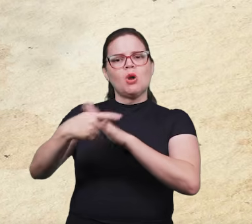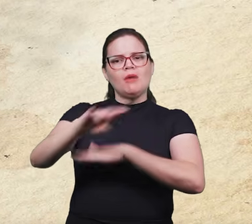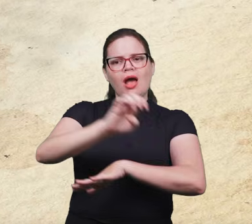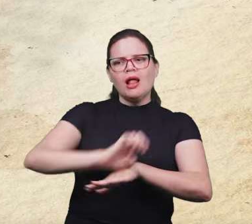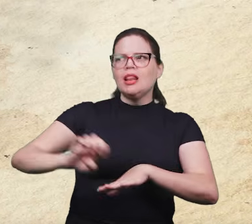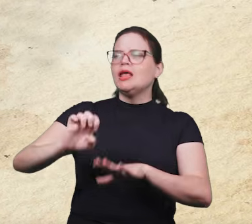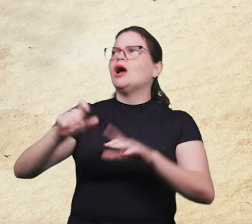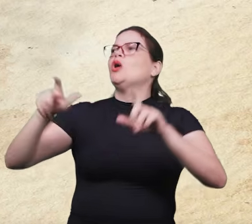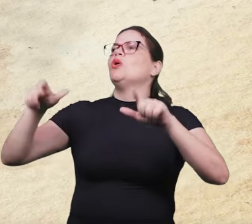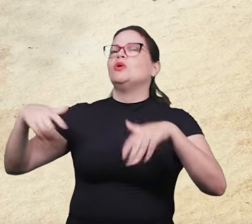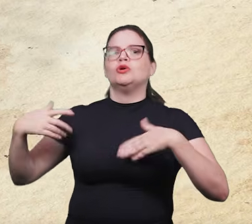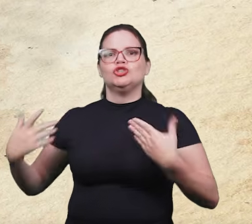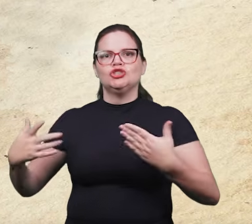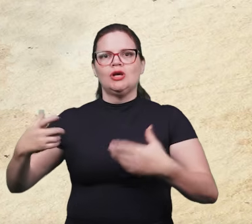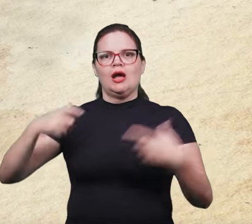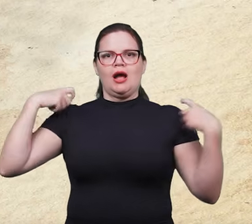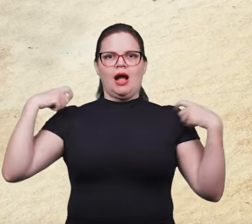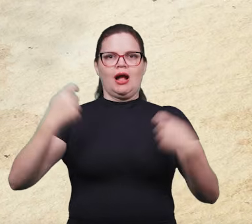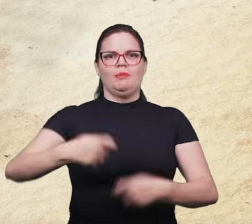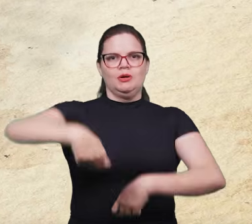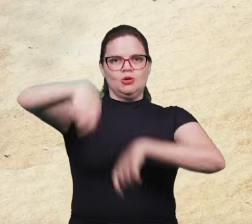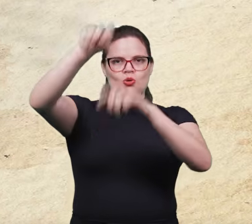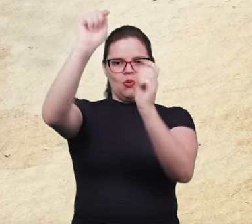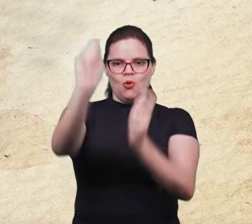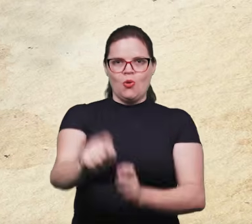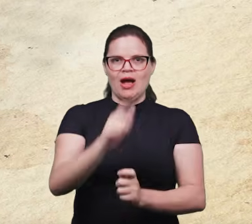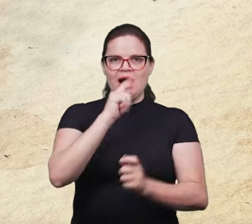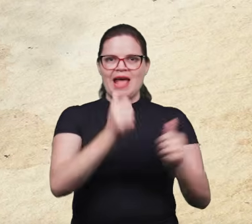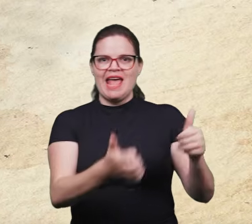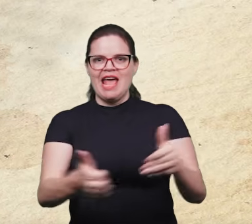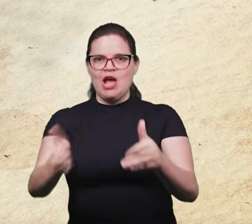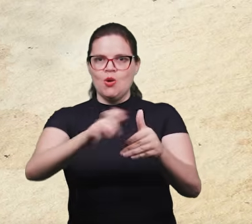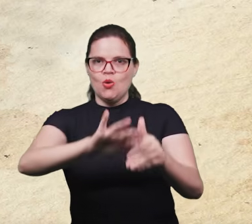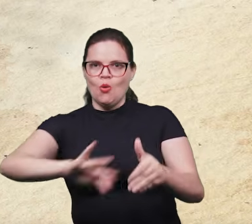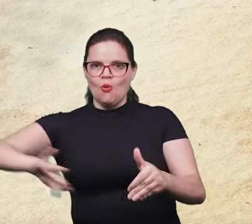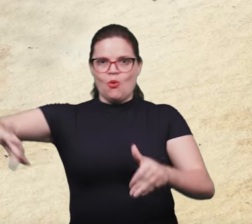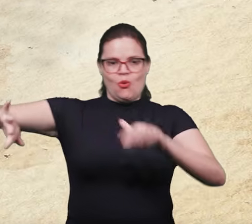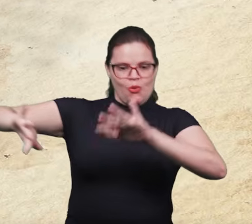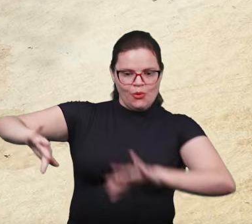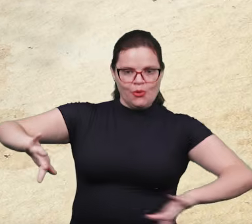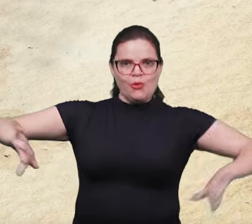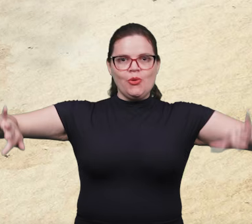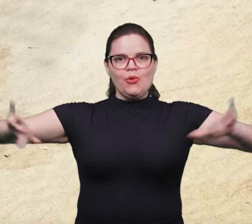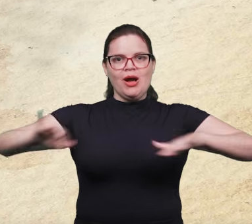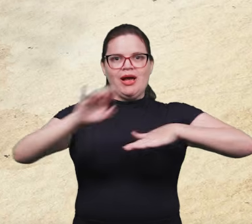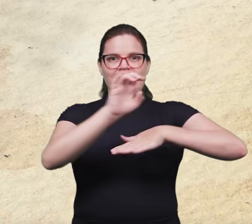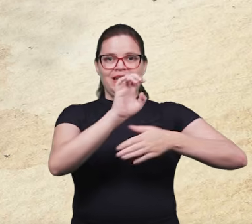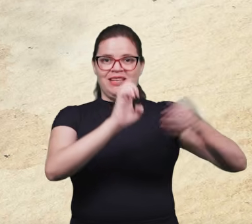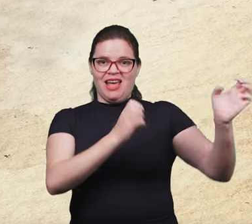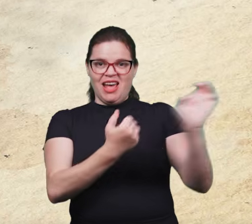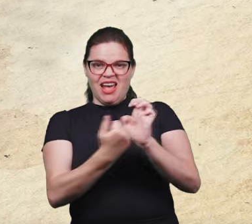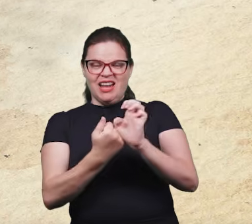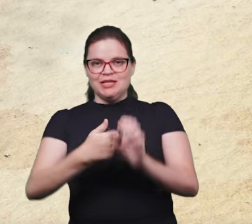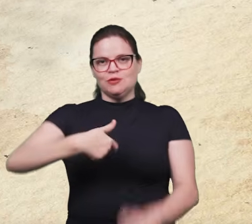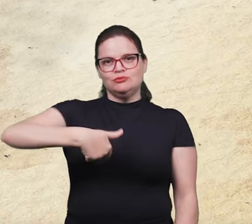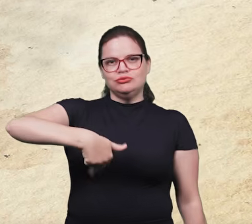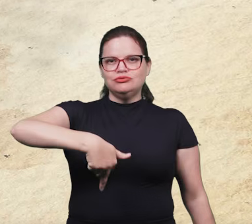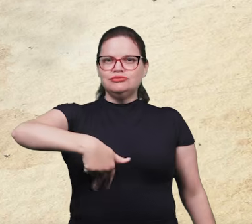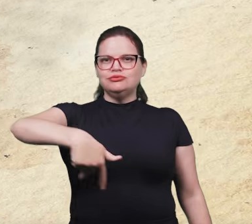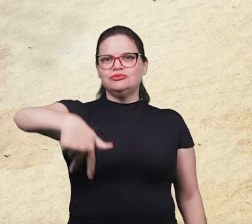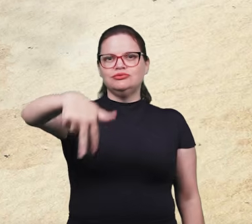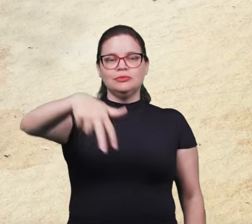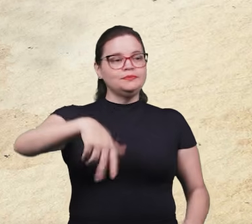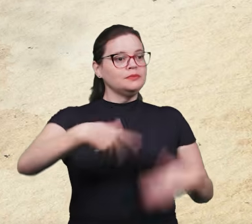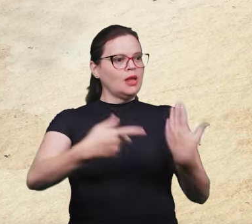se dividiram elas para uma e outra banda. E Eliseu passou. Vendo-o, pois, os filhos